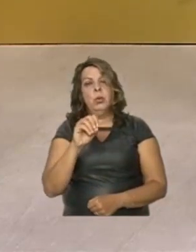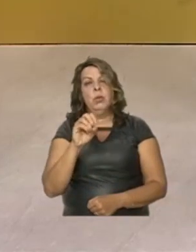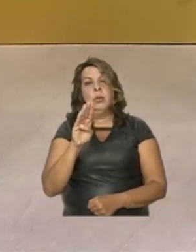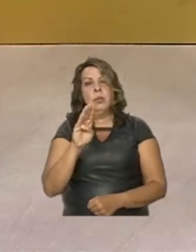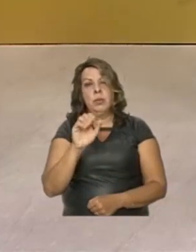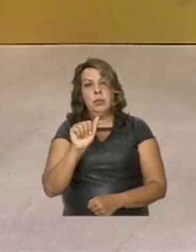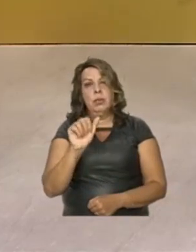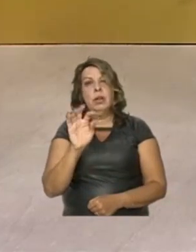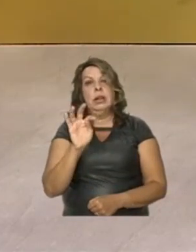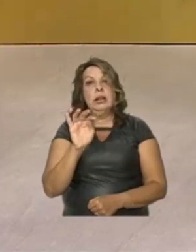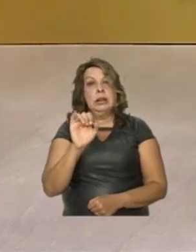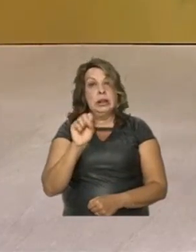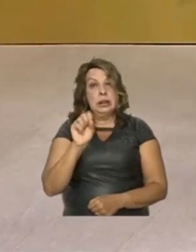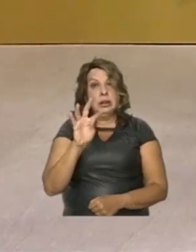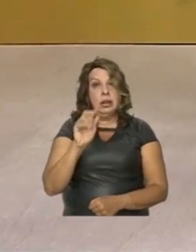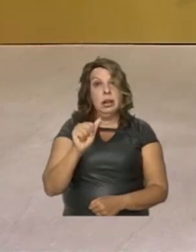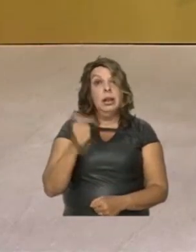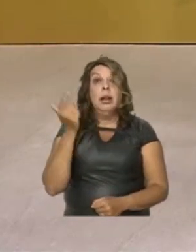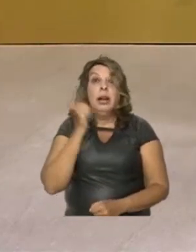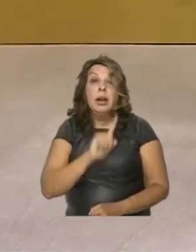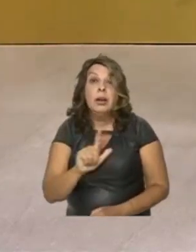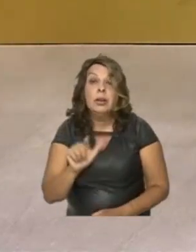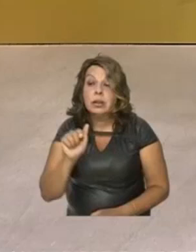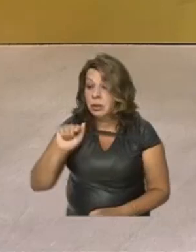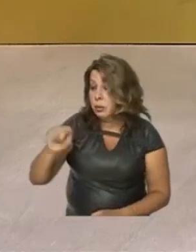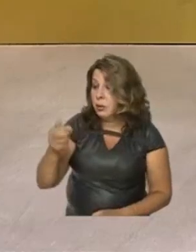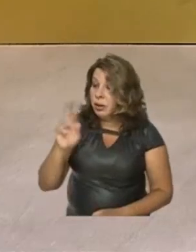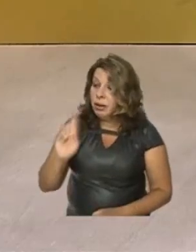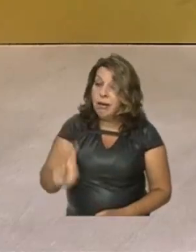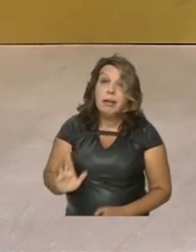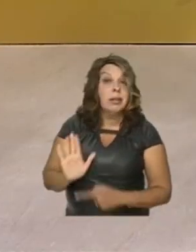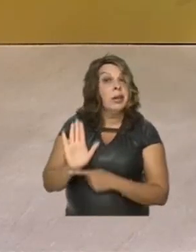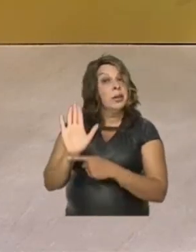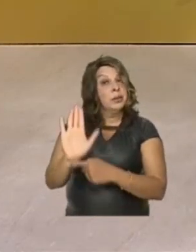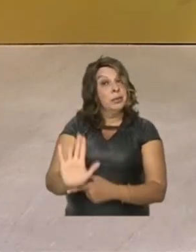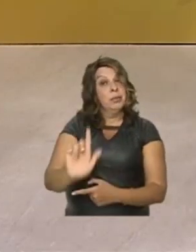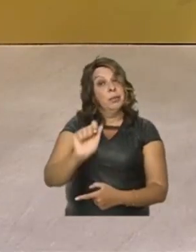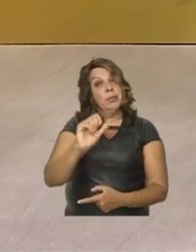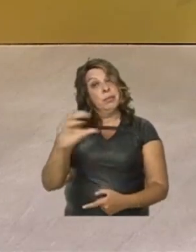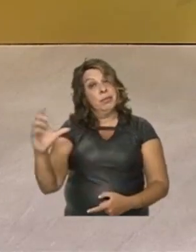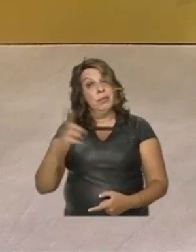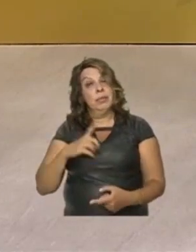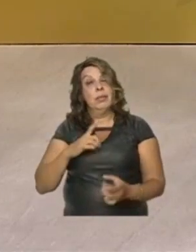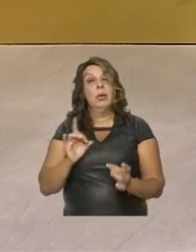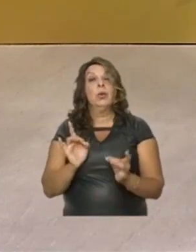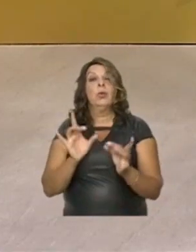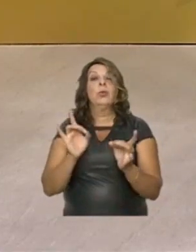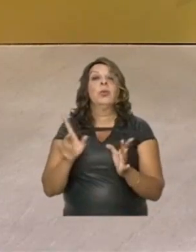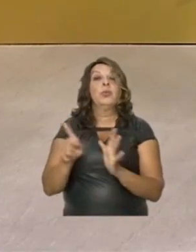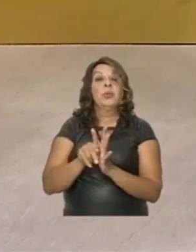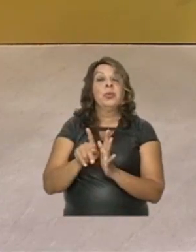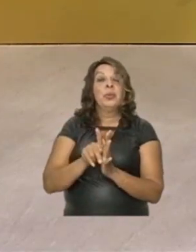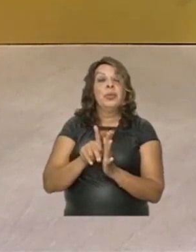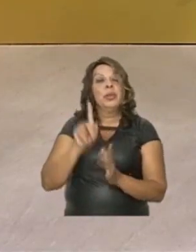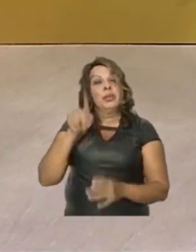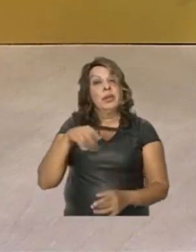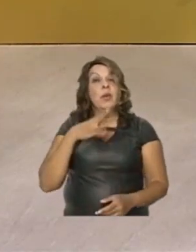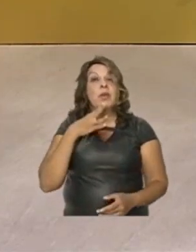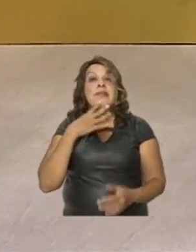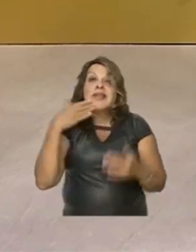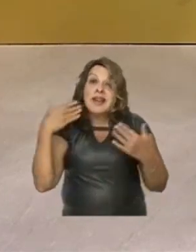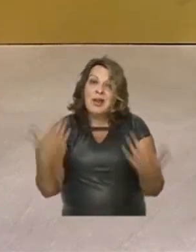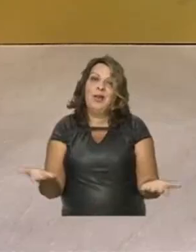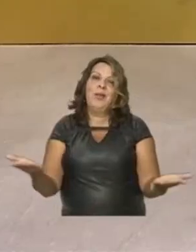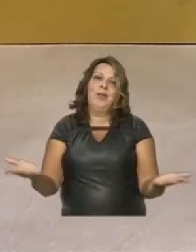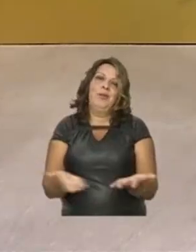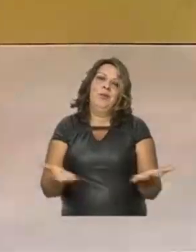e ainda levou R$7.000 já aqui. Que bacana, não é? Pois é, adquiriu o título com a promotora Pé Quente, que a gente vai conhecer